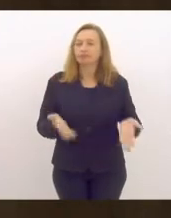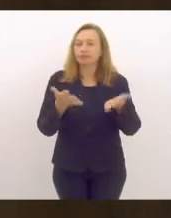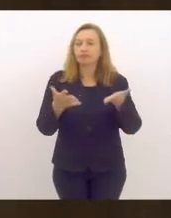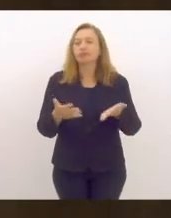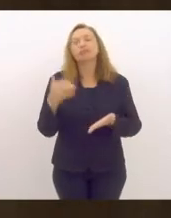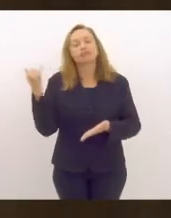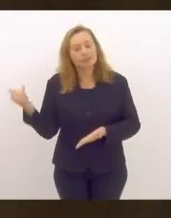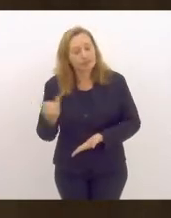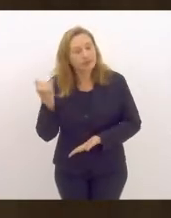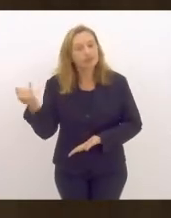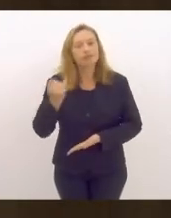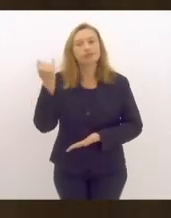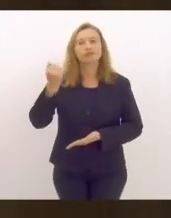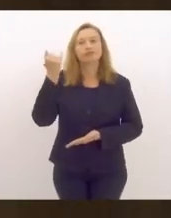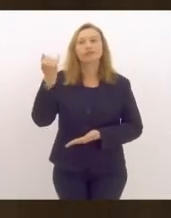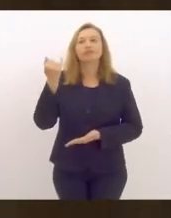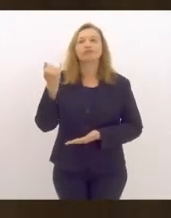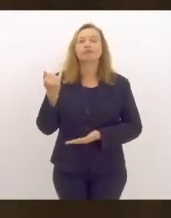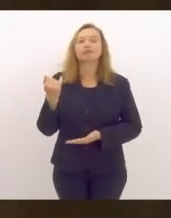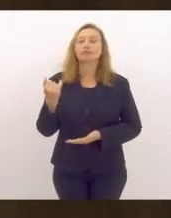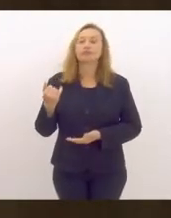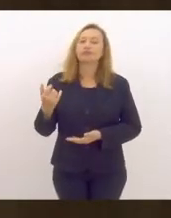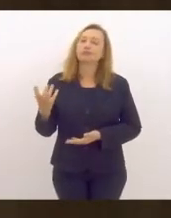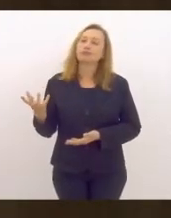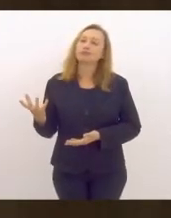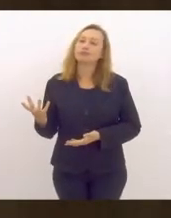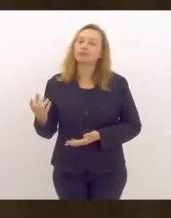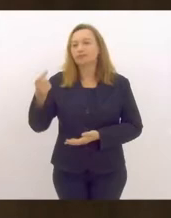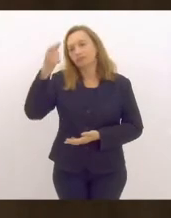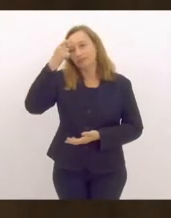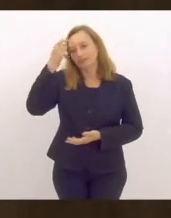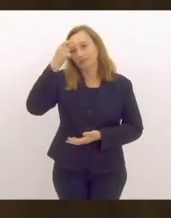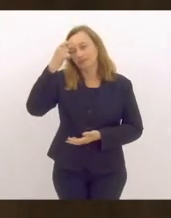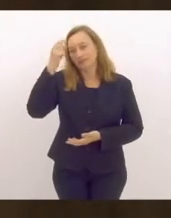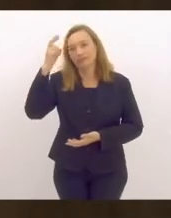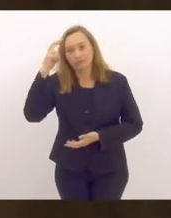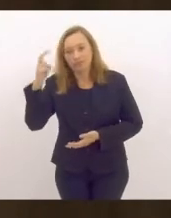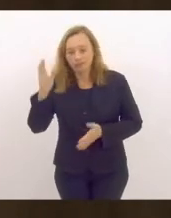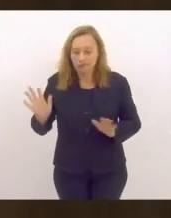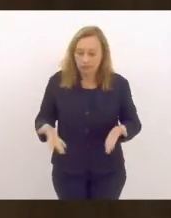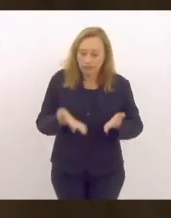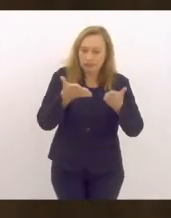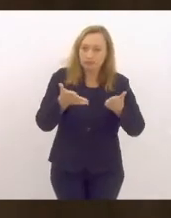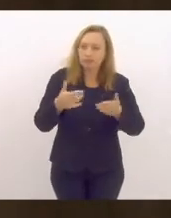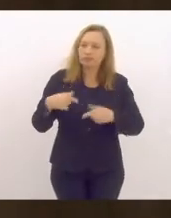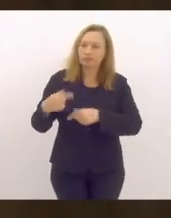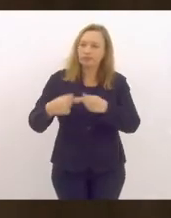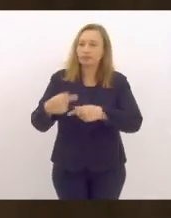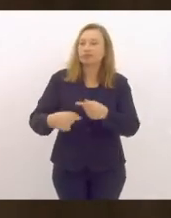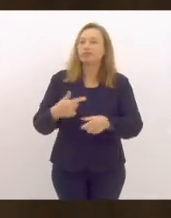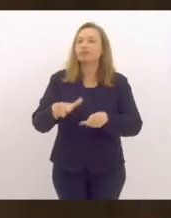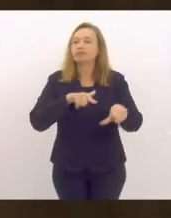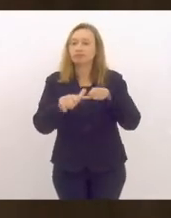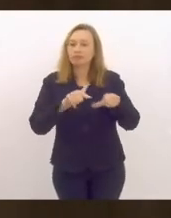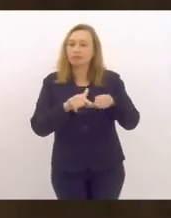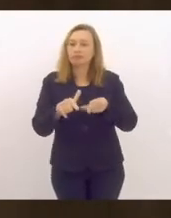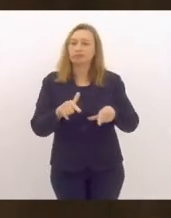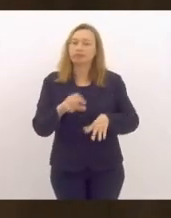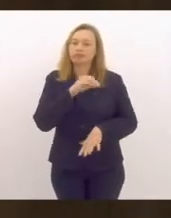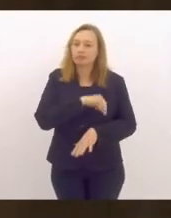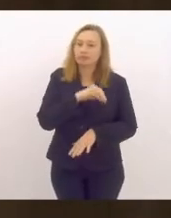muito importante de resgate cultural, de memória, de incentivo à geração de trabalho e renda e